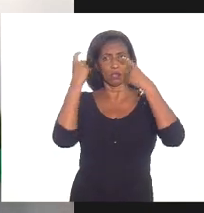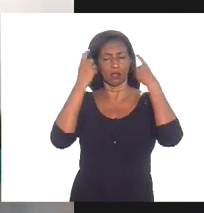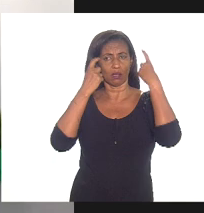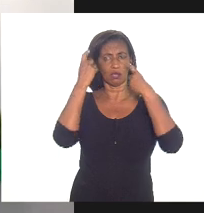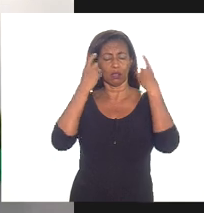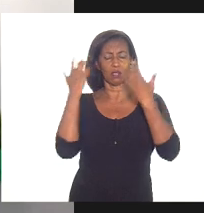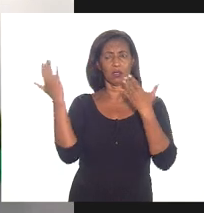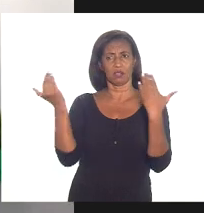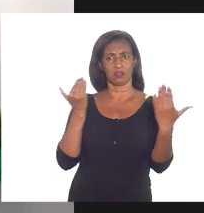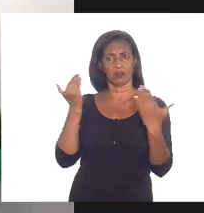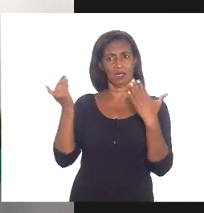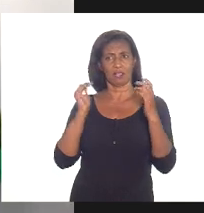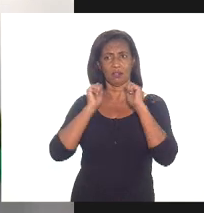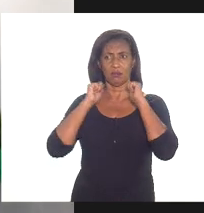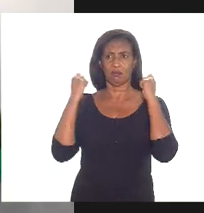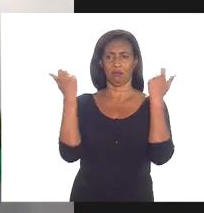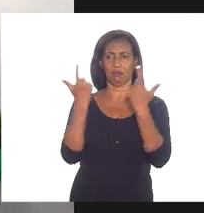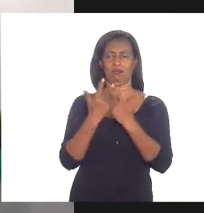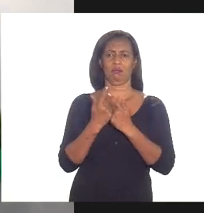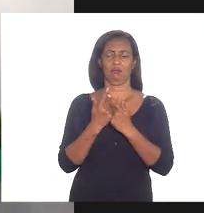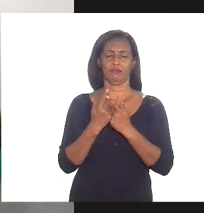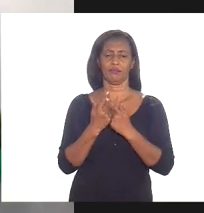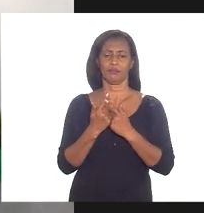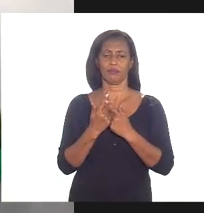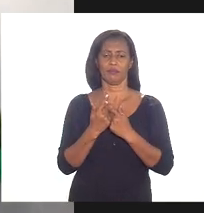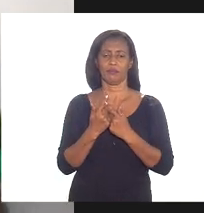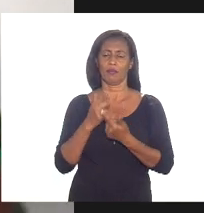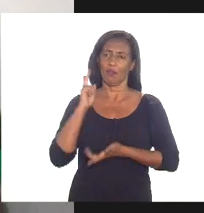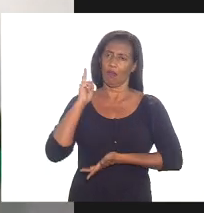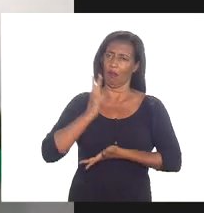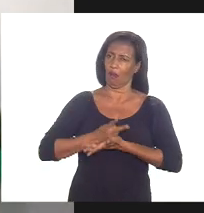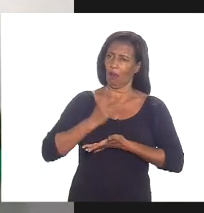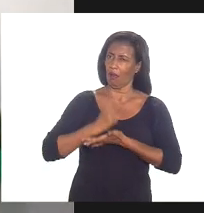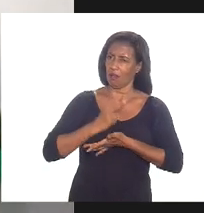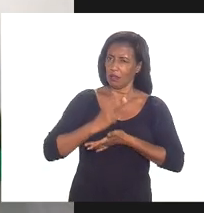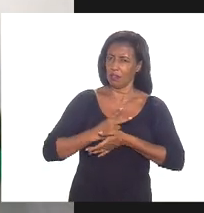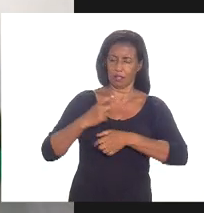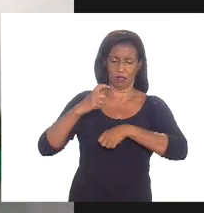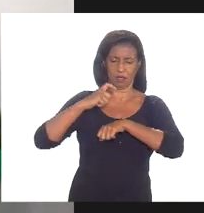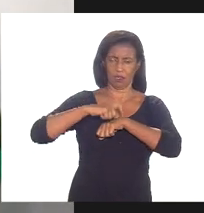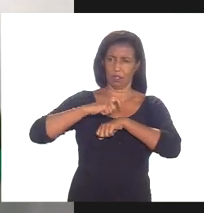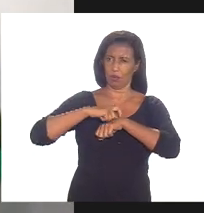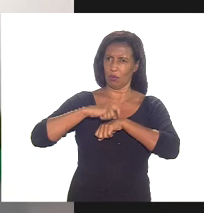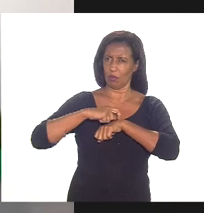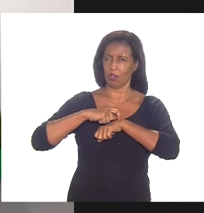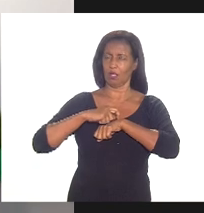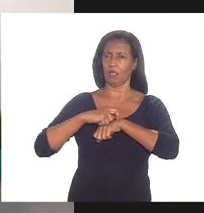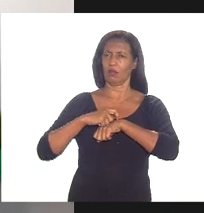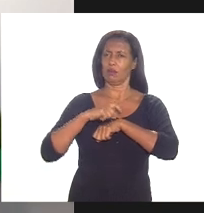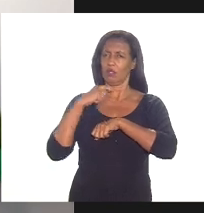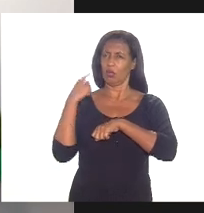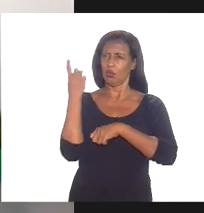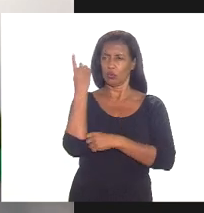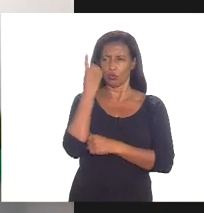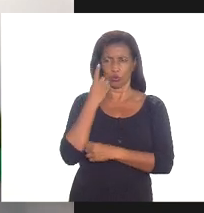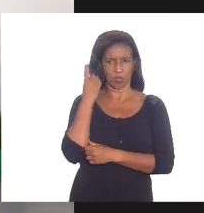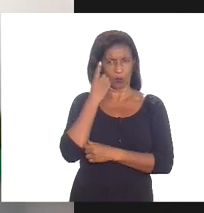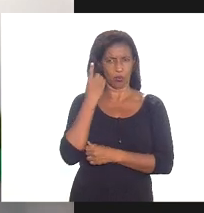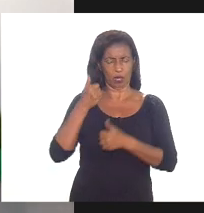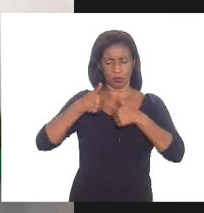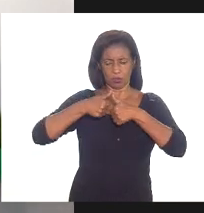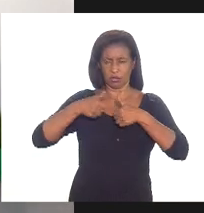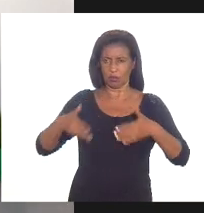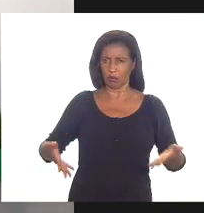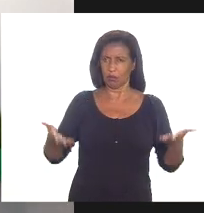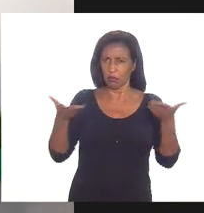relação com a casa. Ainda naquele momento, e muitos dos deputados que aqui estão e deputadas que aqui estão,